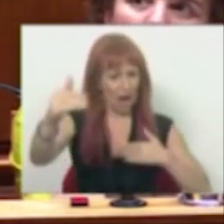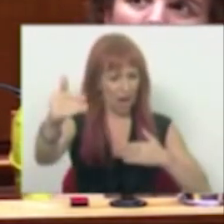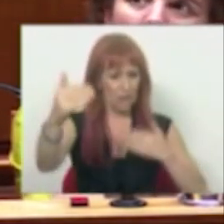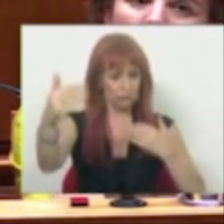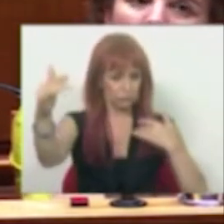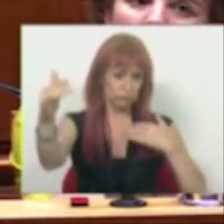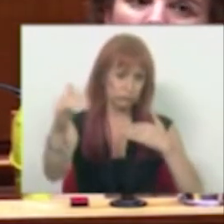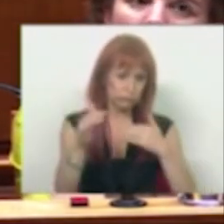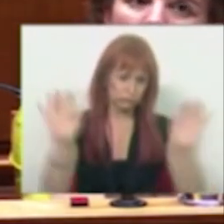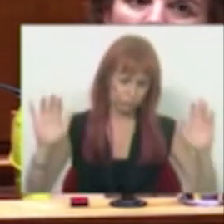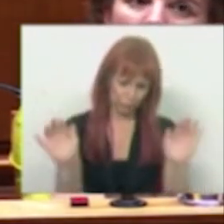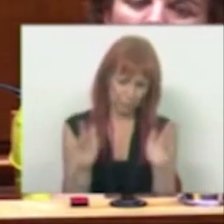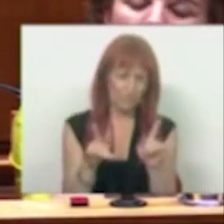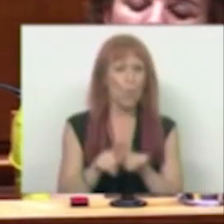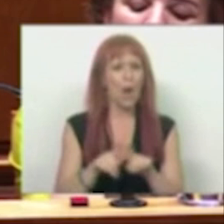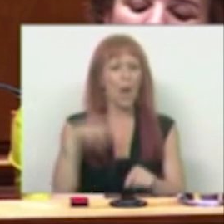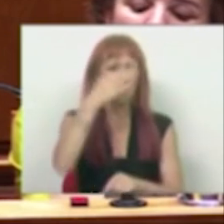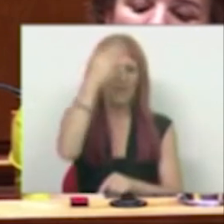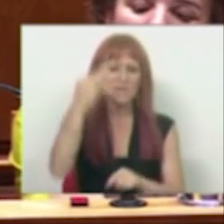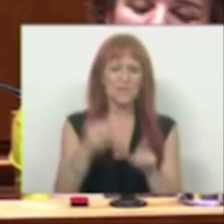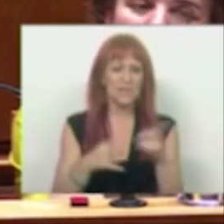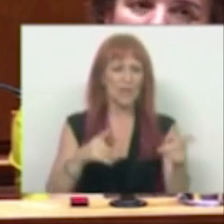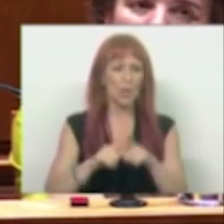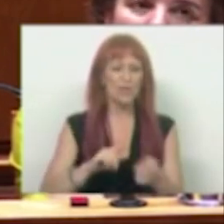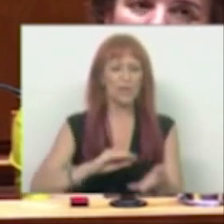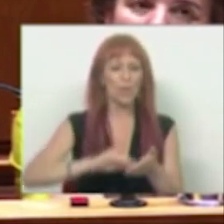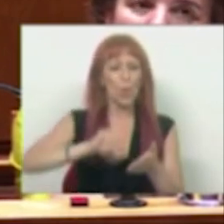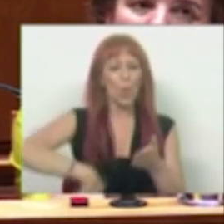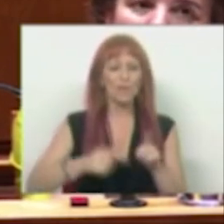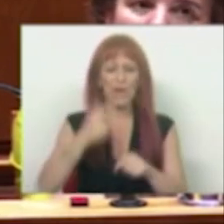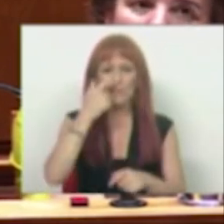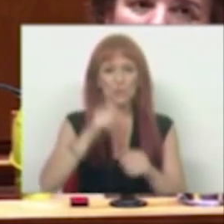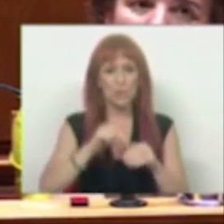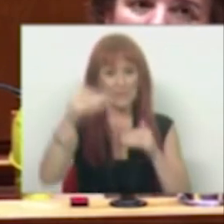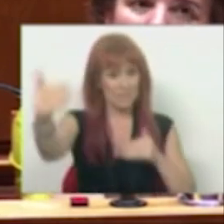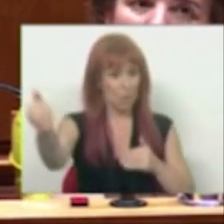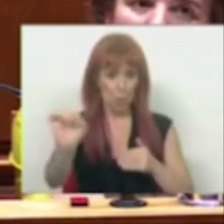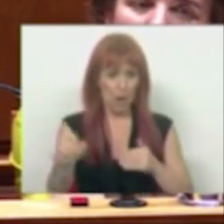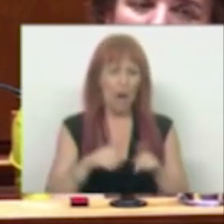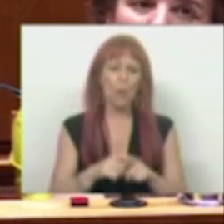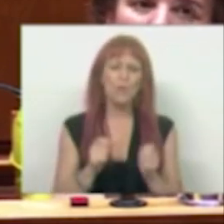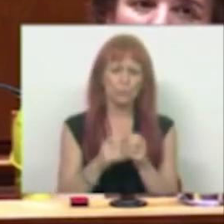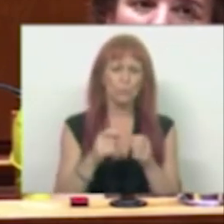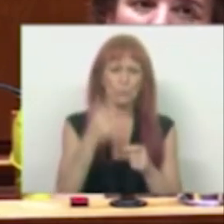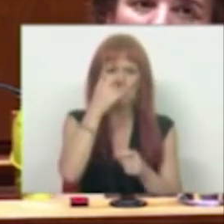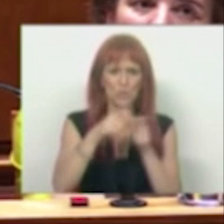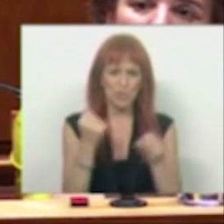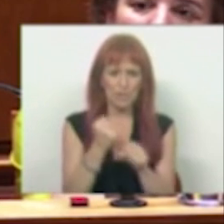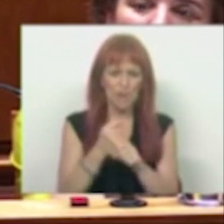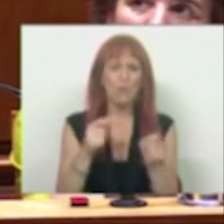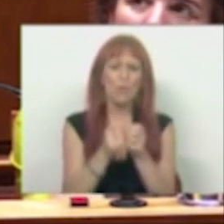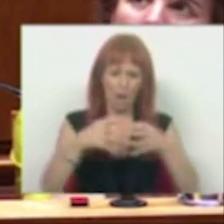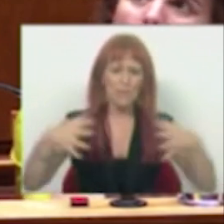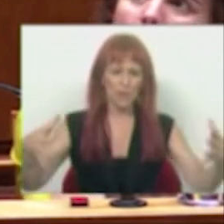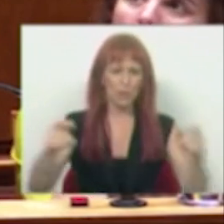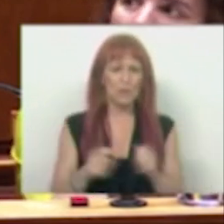diminuíram, como a percentagem de contratos sem termo no conjunto das pessoas empregadas aumentou significativamente e está